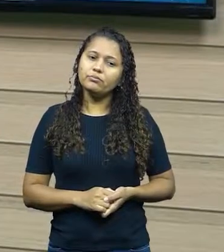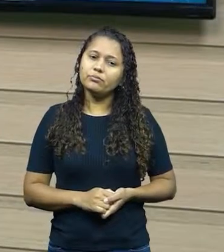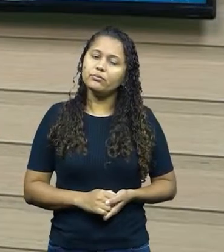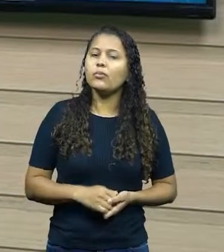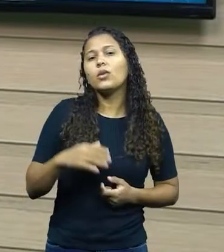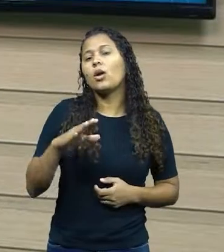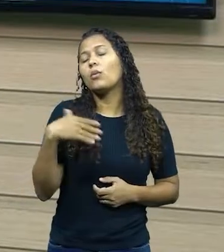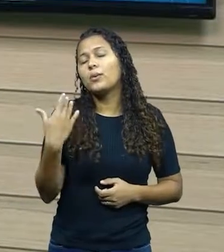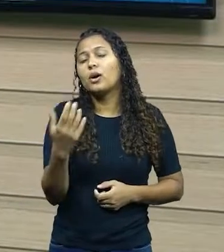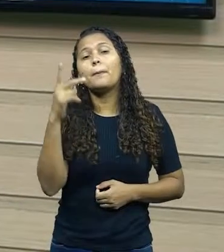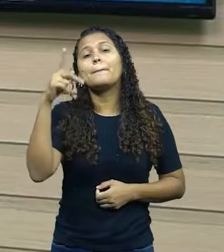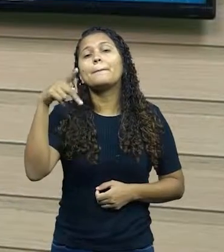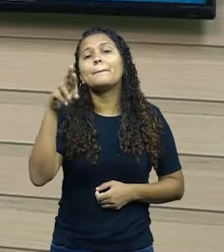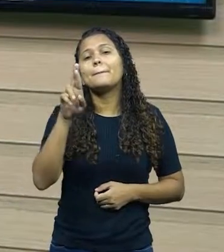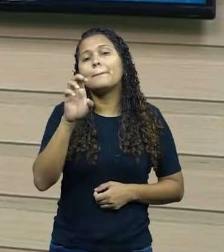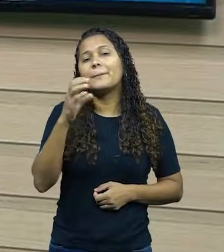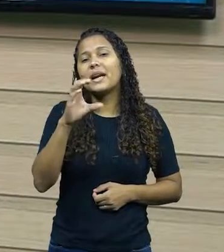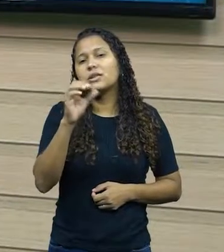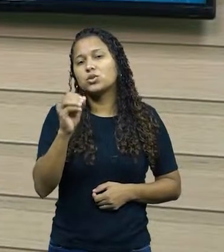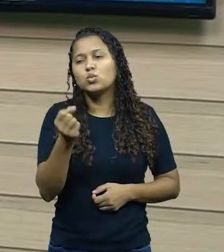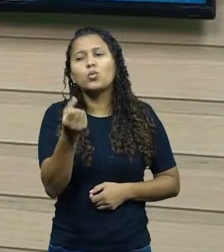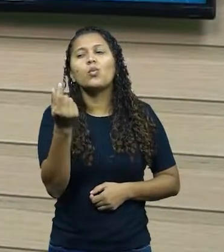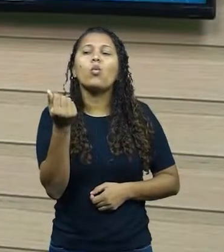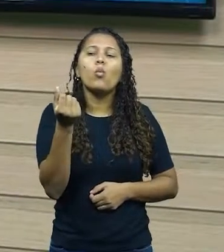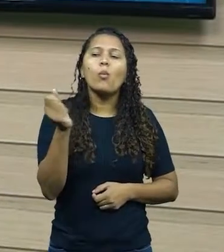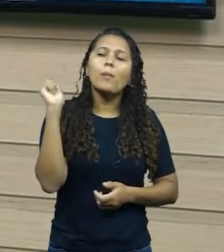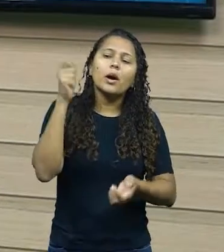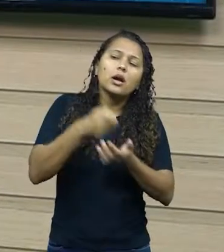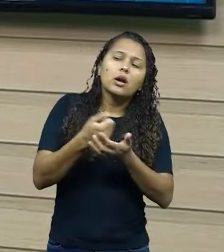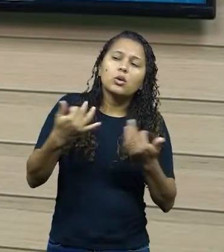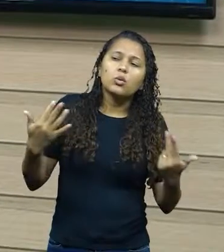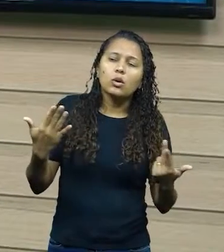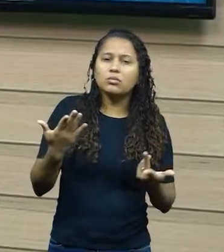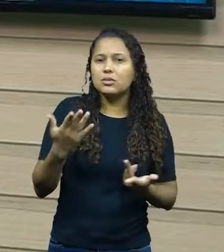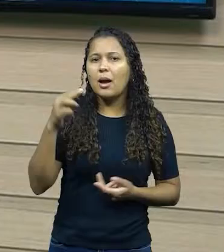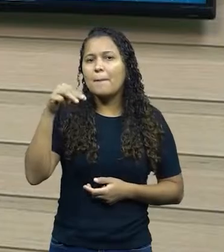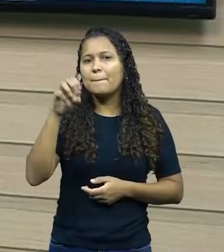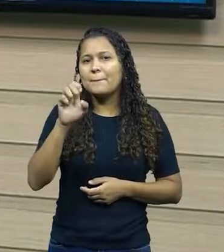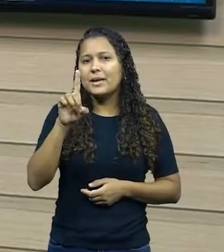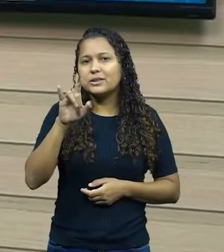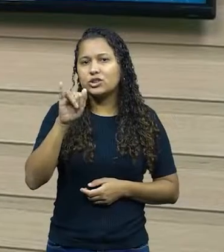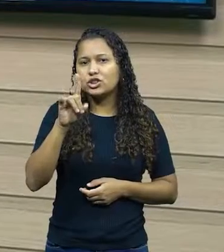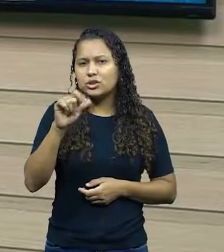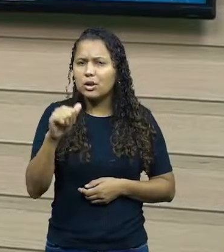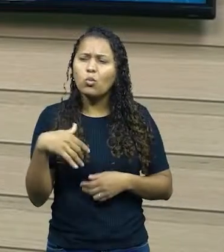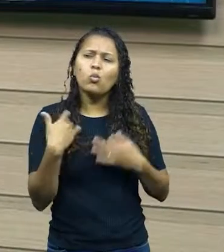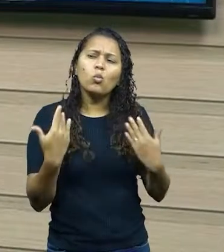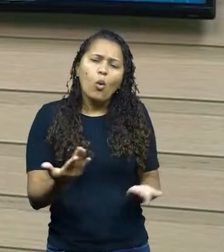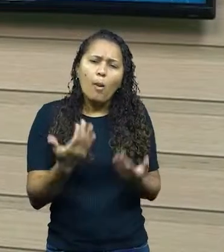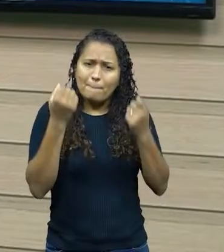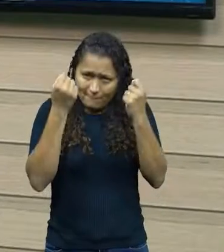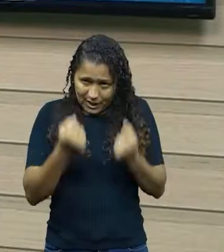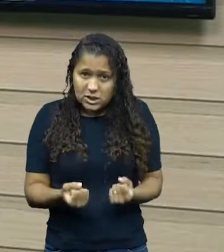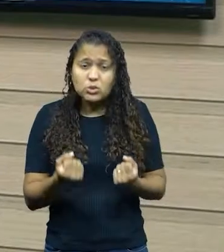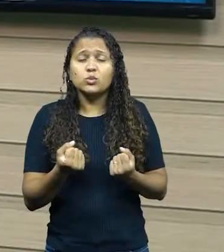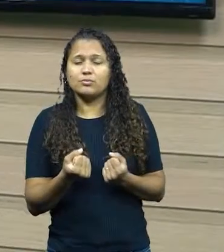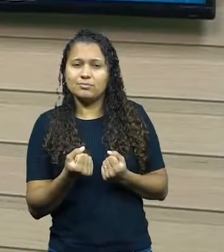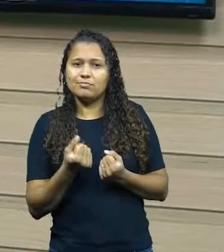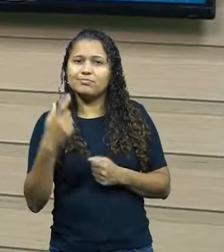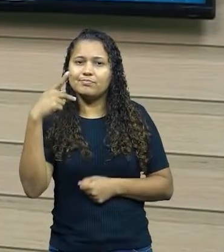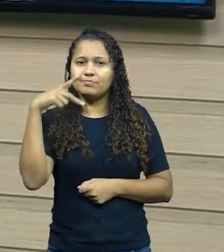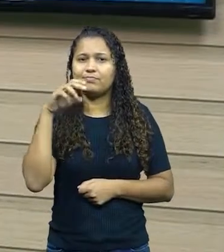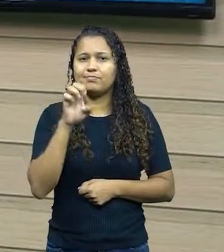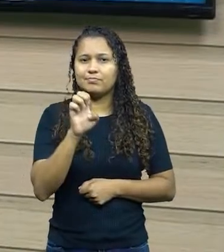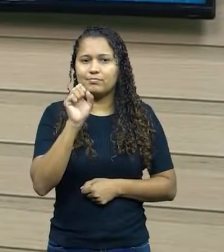precificar um produto, que tipo de padrão de medida eu posso usar? Eu posso usar o padrão de medida peso. Então,